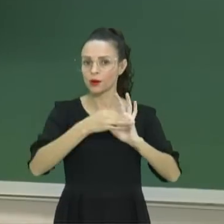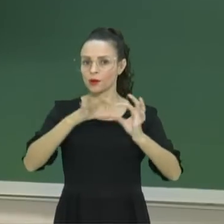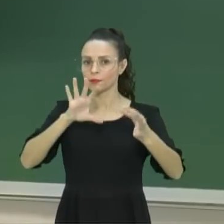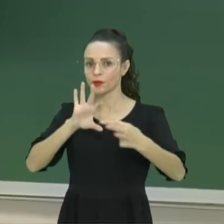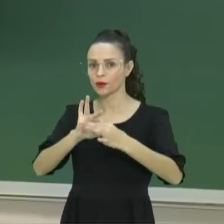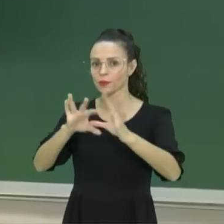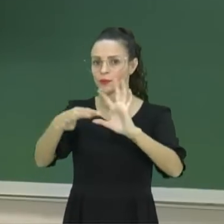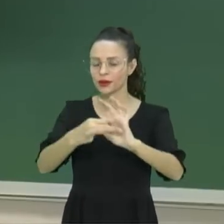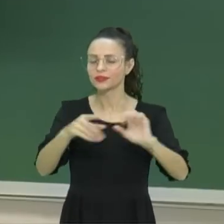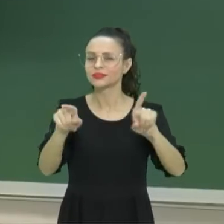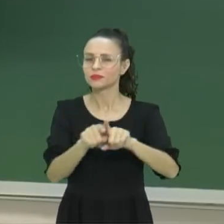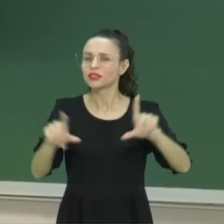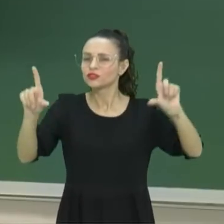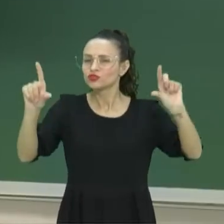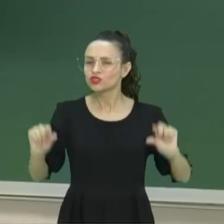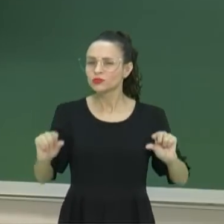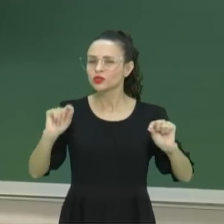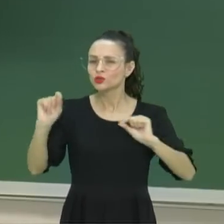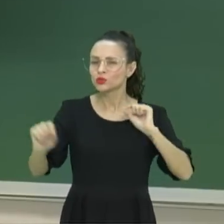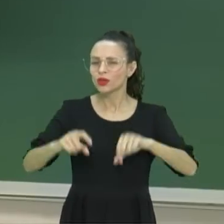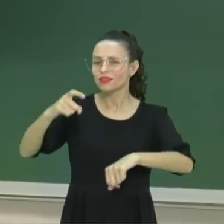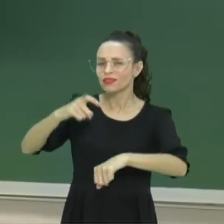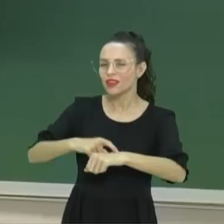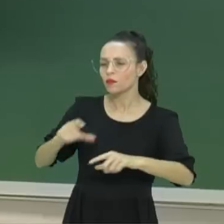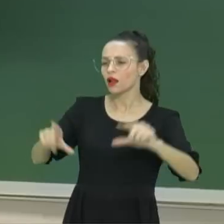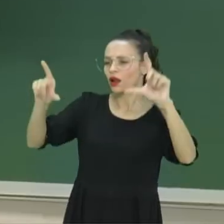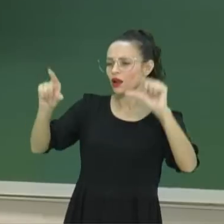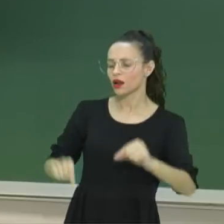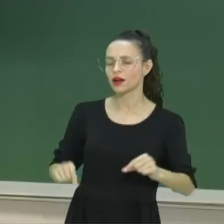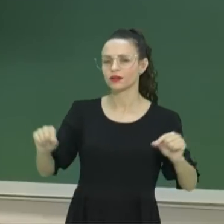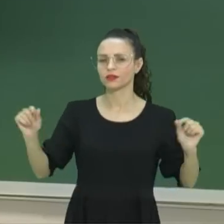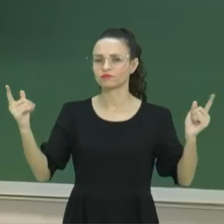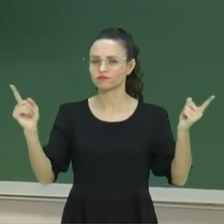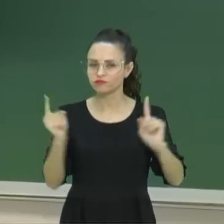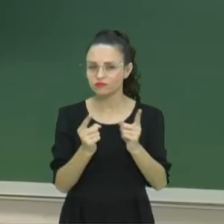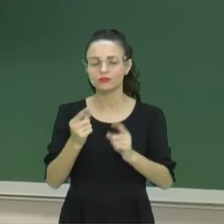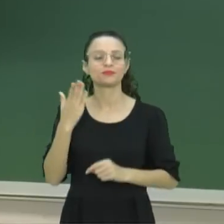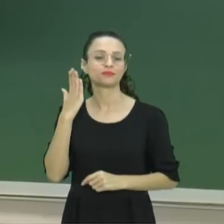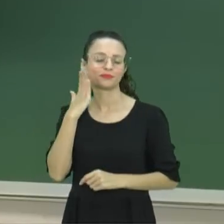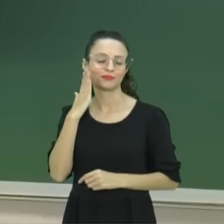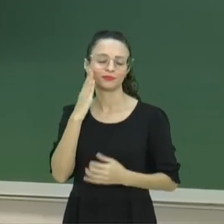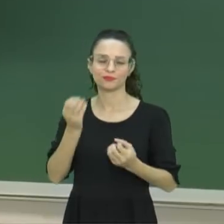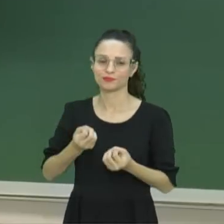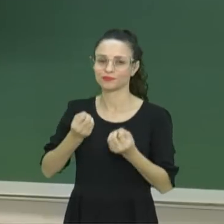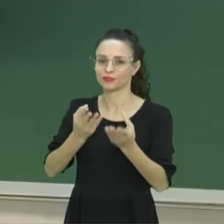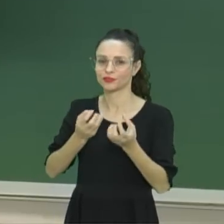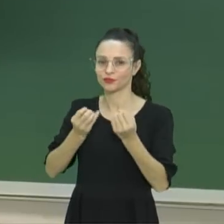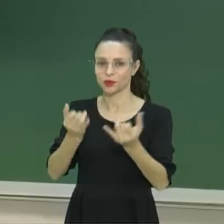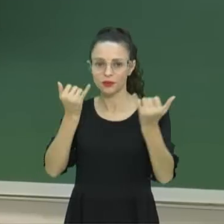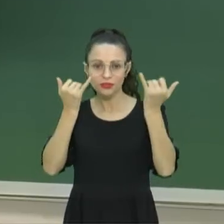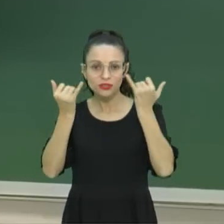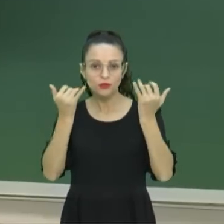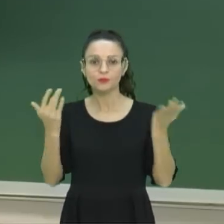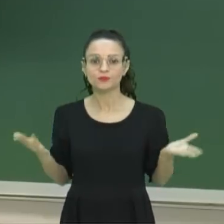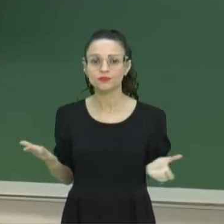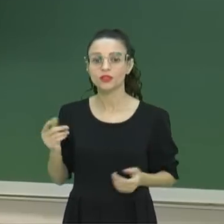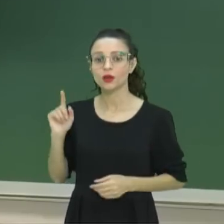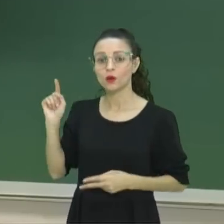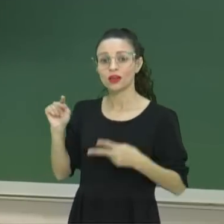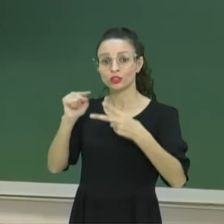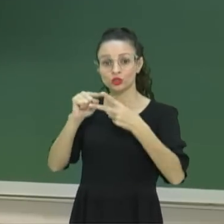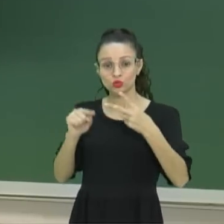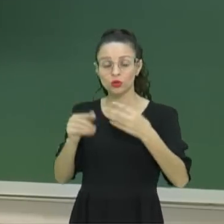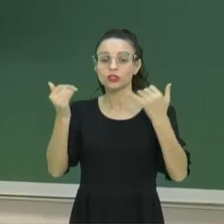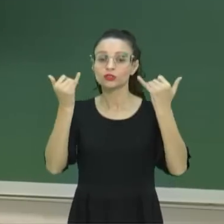também diminuem esses espaços de tempo para a gente saber de uma informação. Aqui nós estamos falando de duas